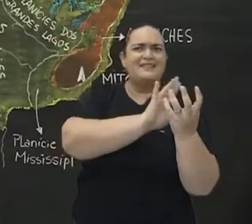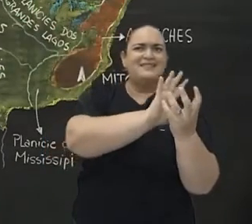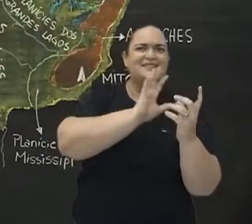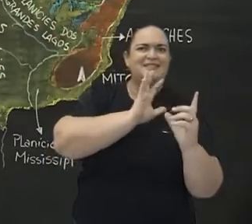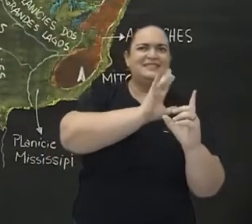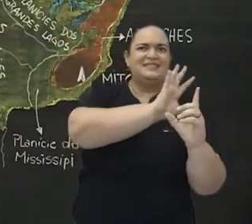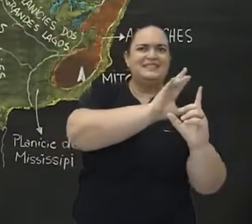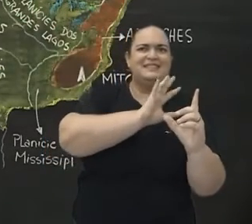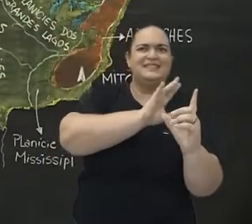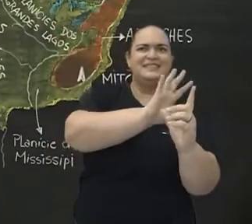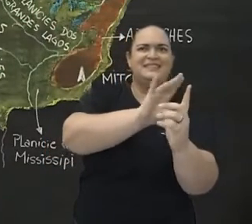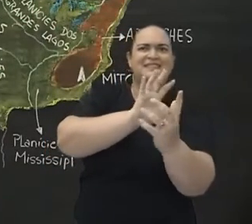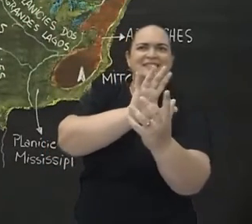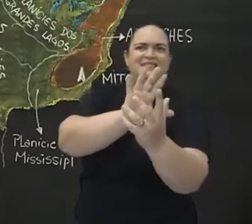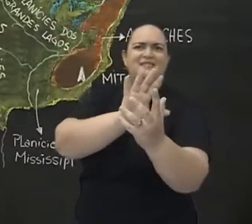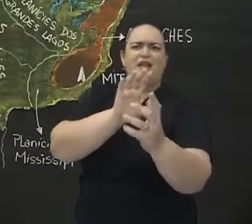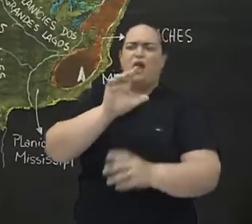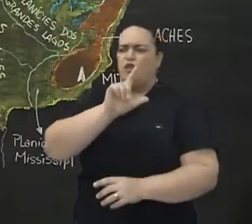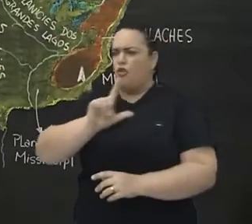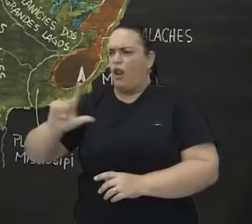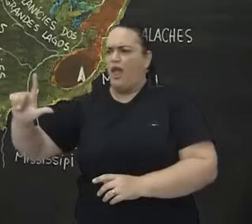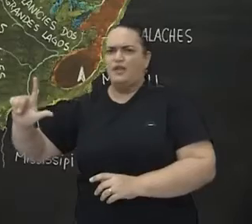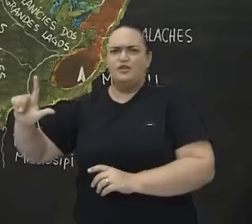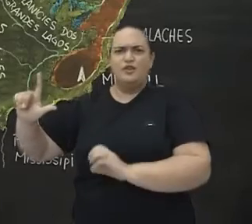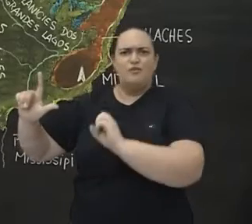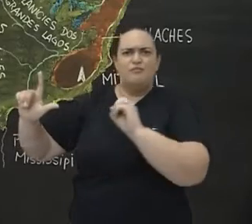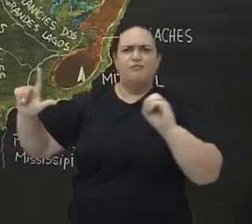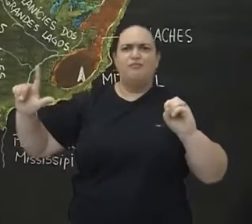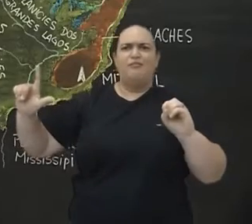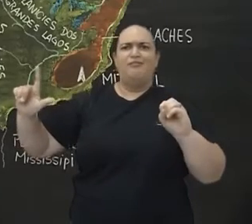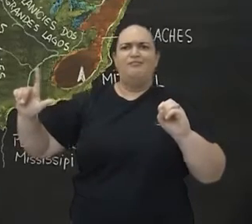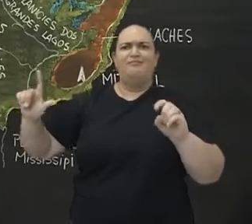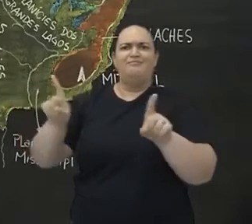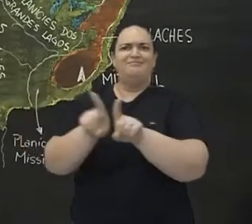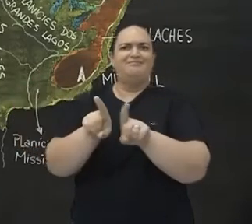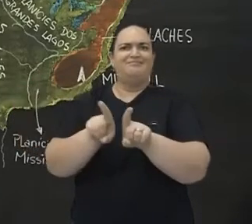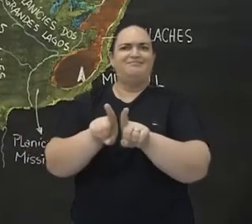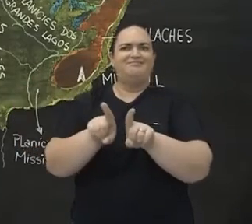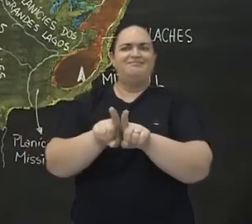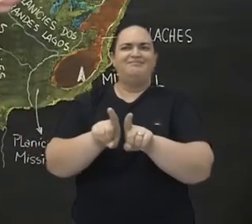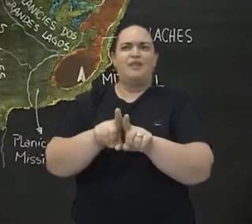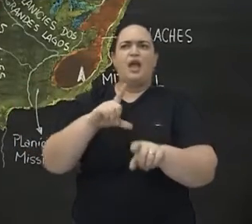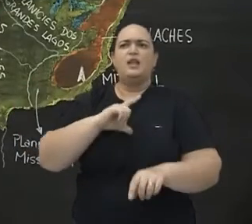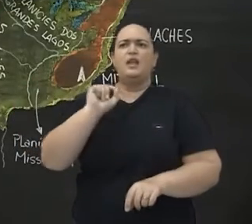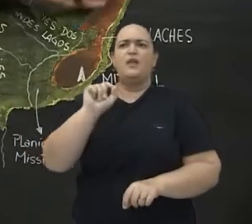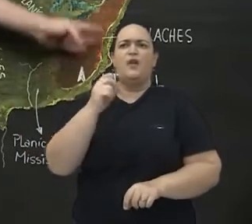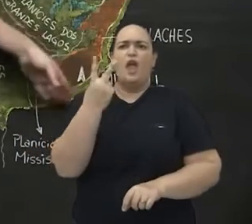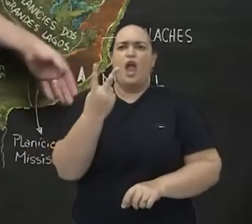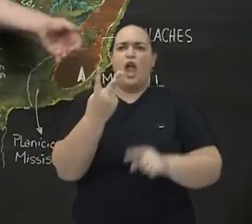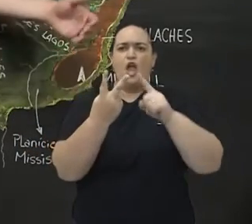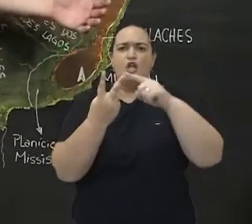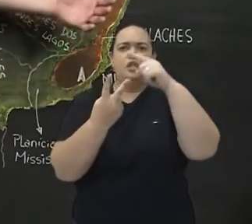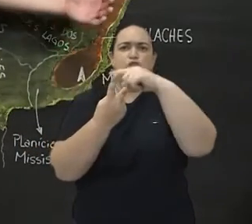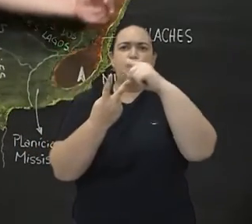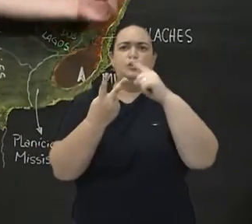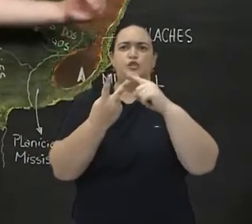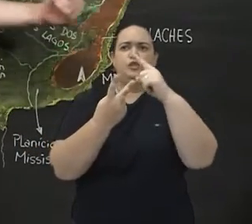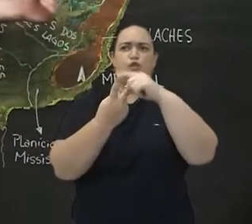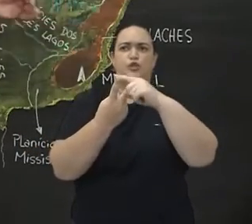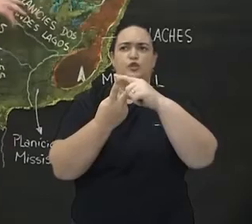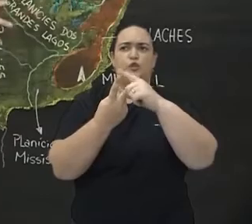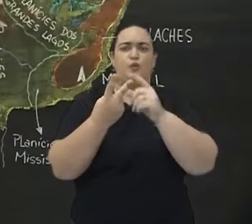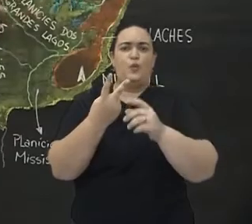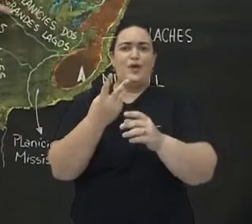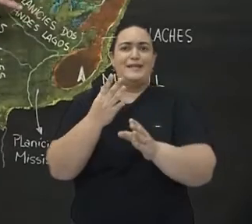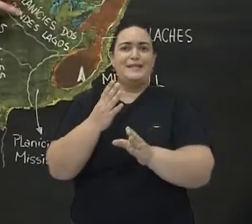as costas leste e oeste. E isso acontece por quê? Porque nós temos essas duas grandes paredes aqui que impedem que as